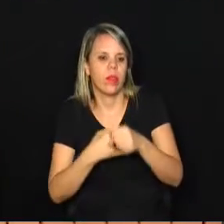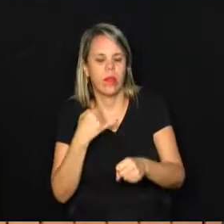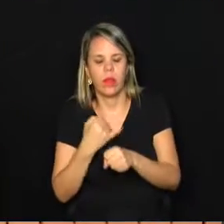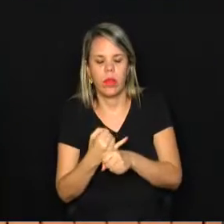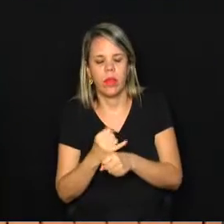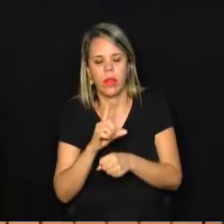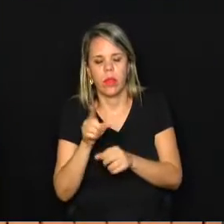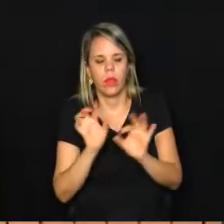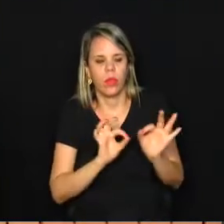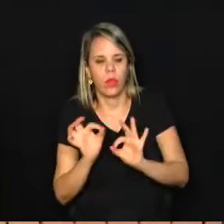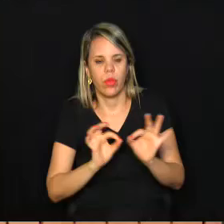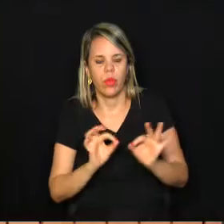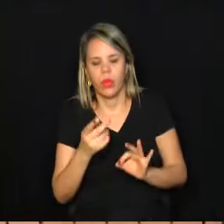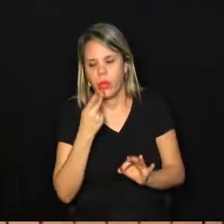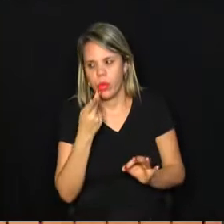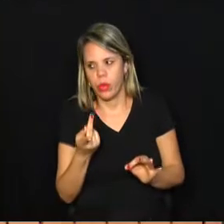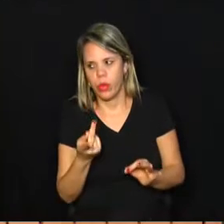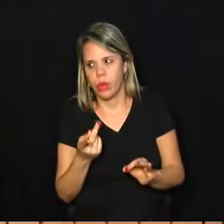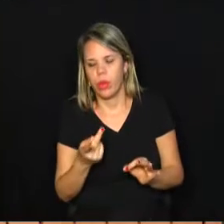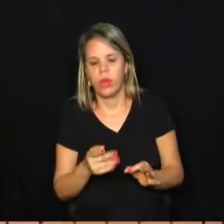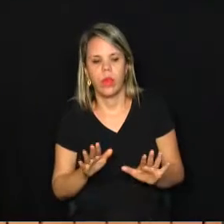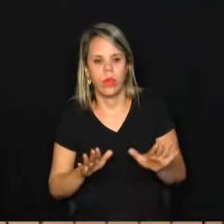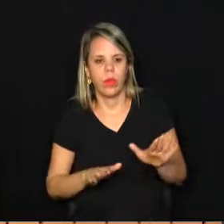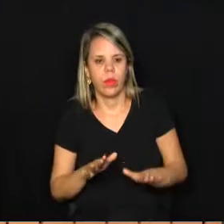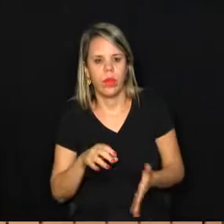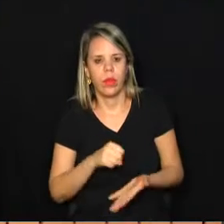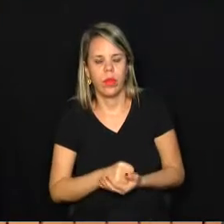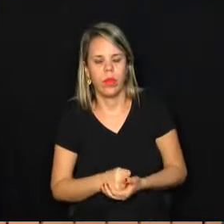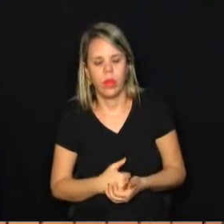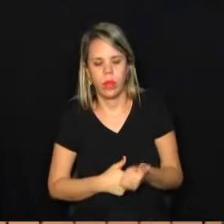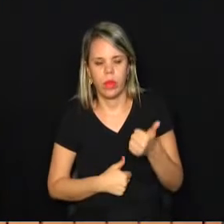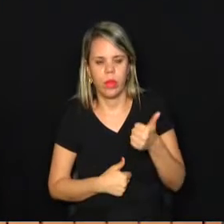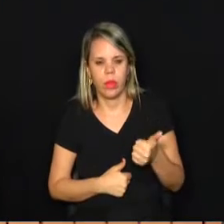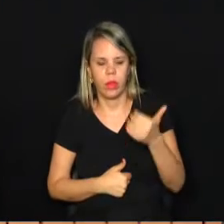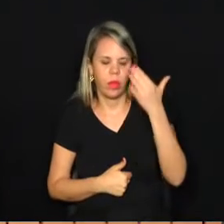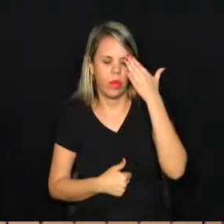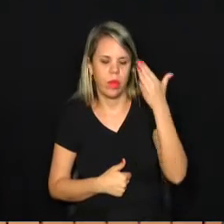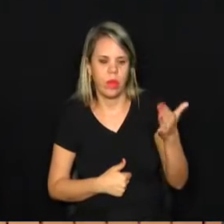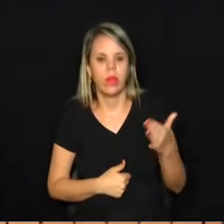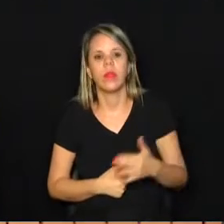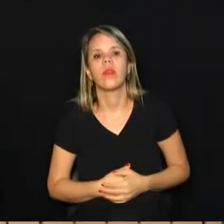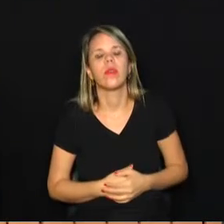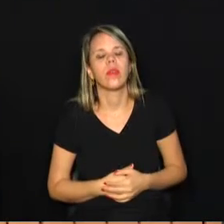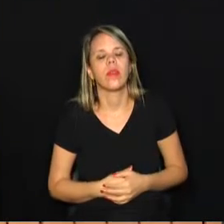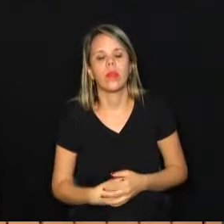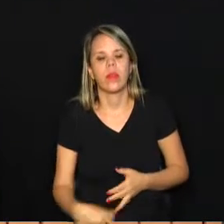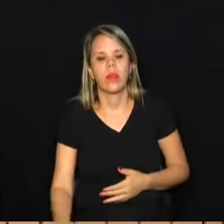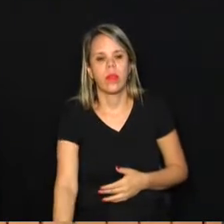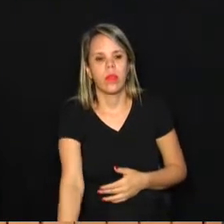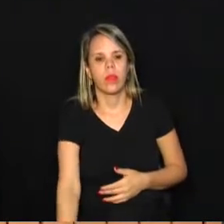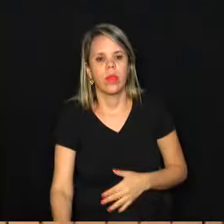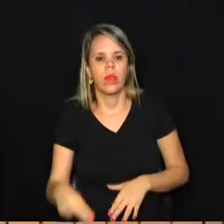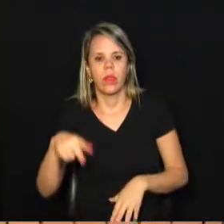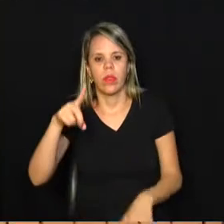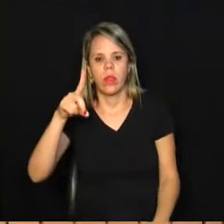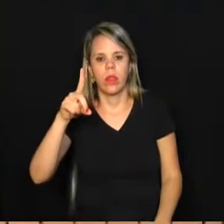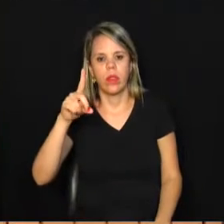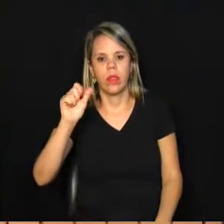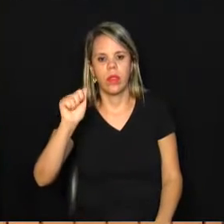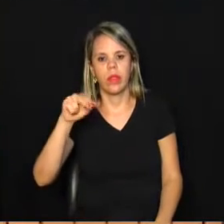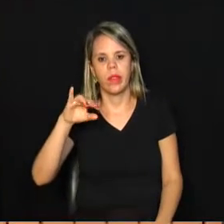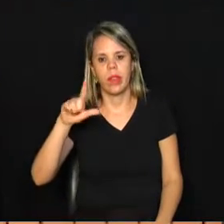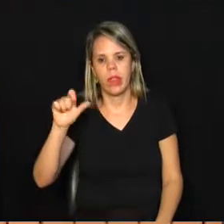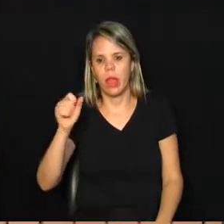já organizamos conforme a inscrição, tá bom? Muito obrigado. Daniela, com a palavra, conforme o doutor